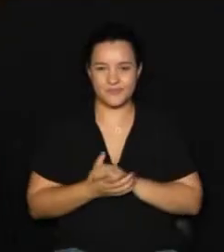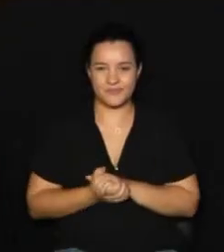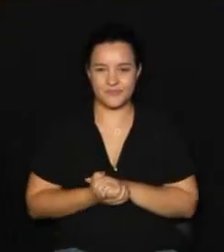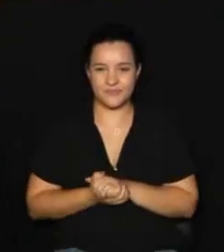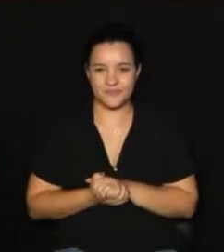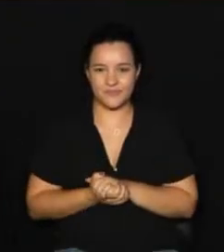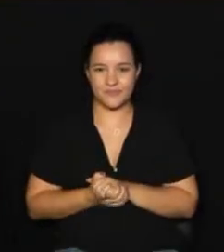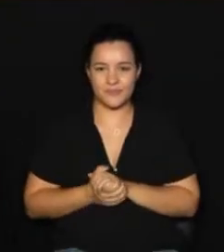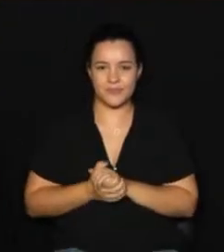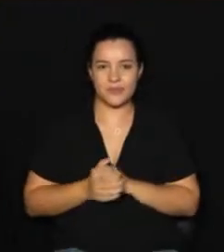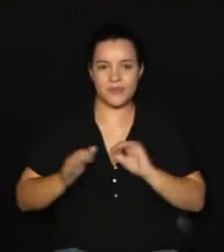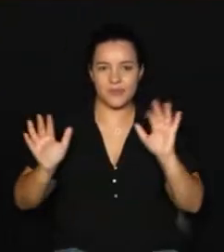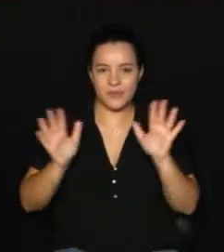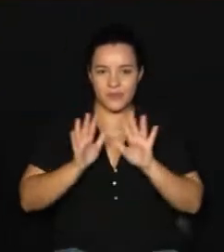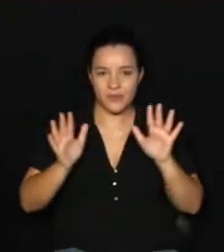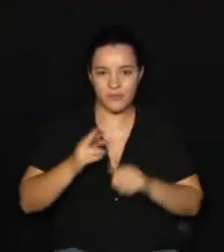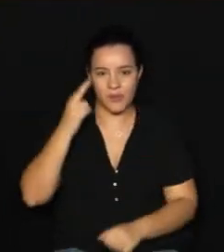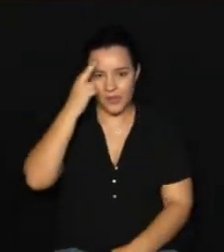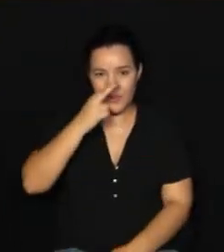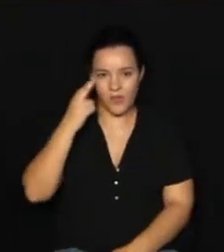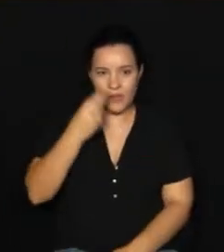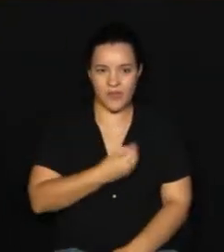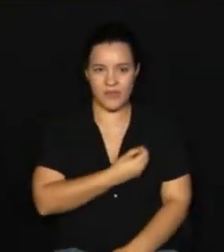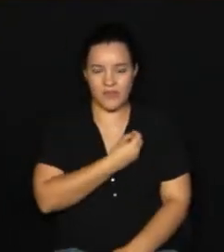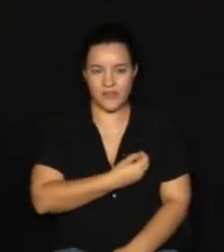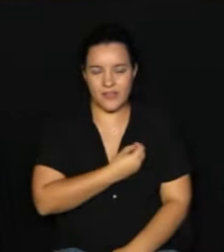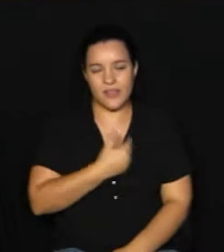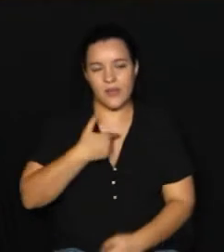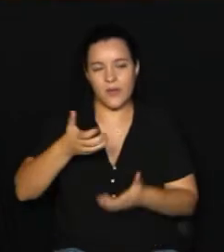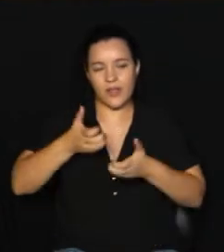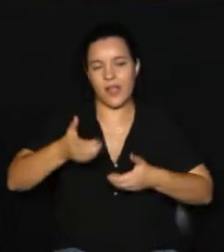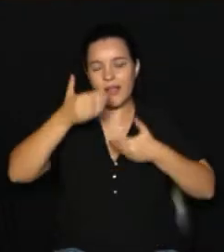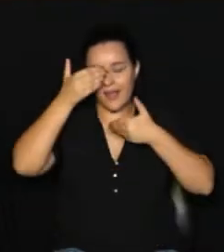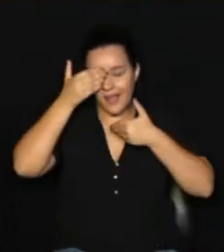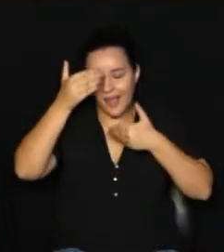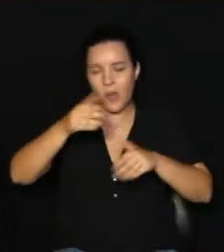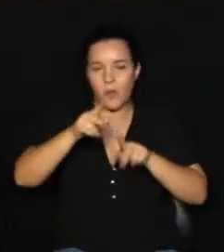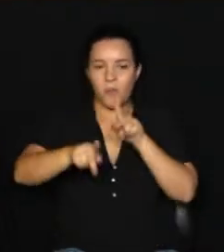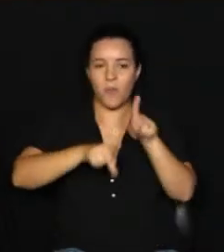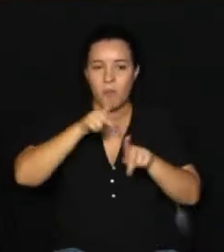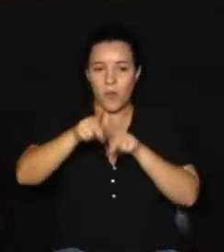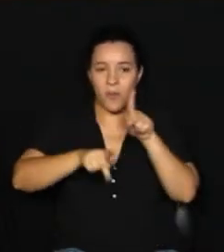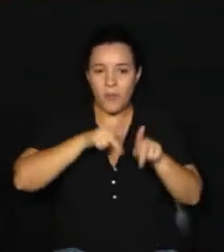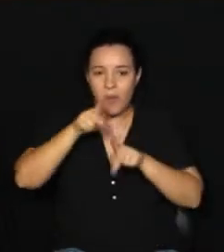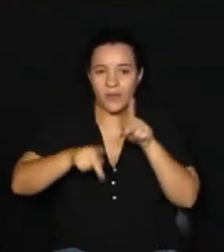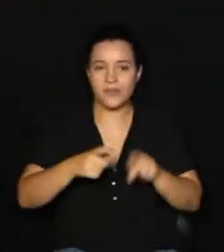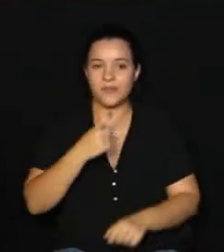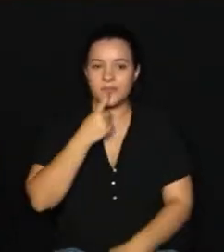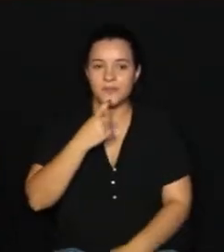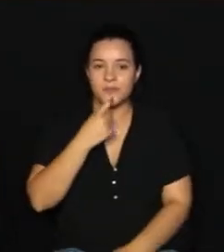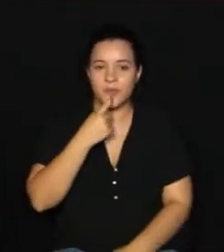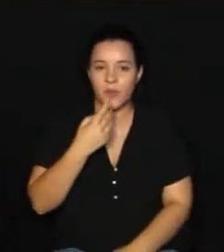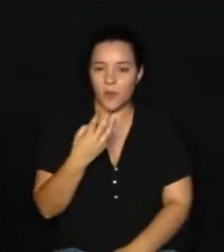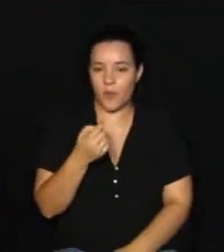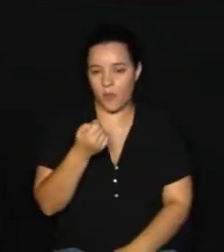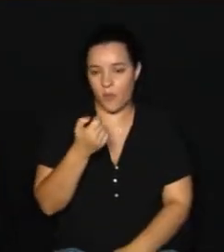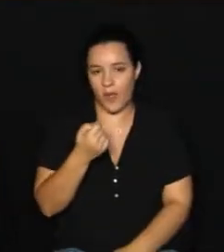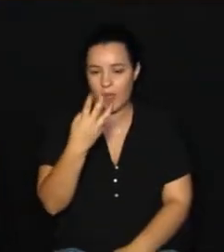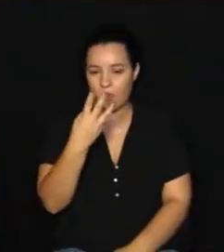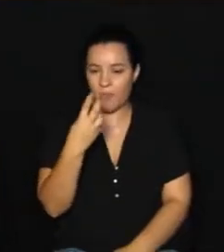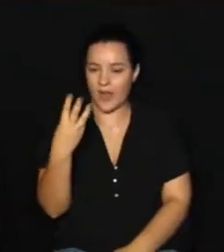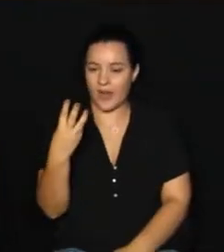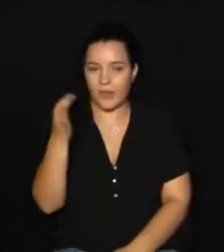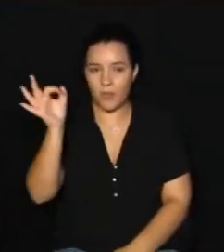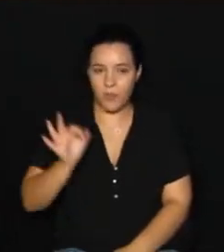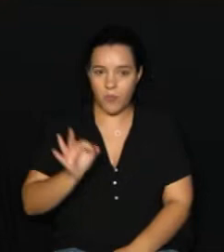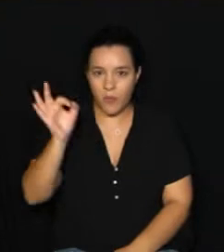Olá, pessoal. Rafa Zimbaldi aqui falando. Quero agradecer toda a população de Campinas, quase 43% dos